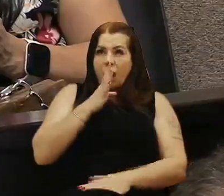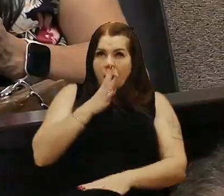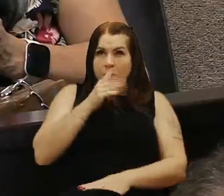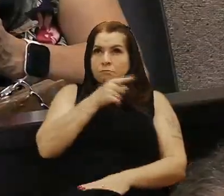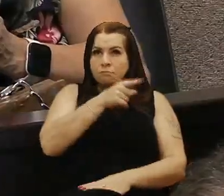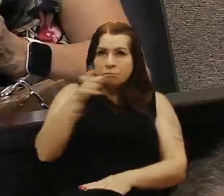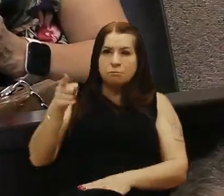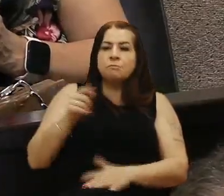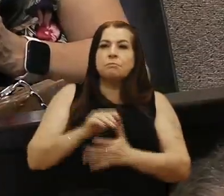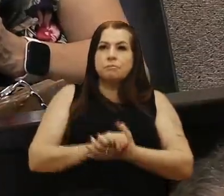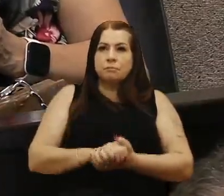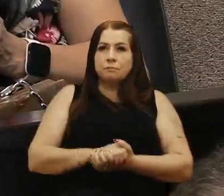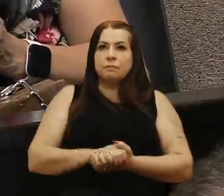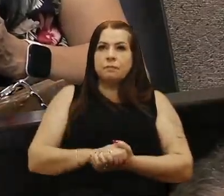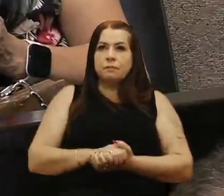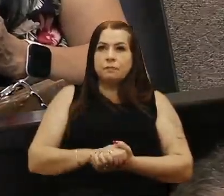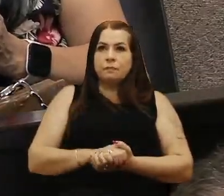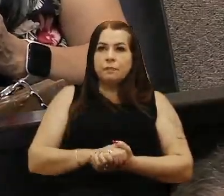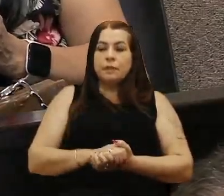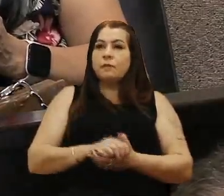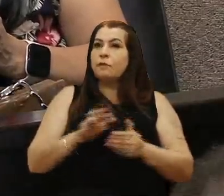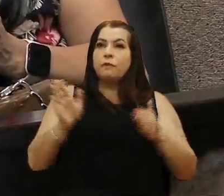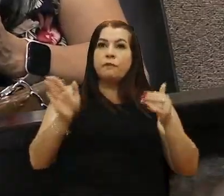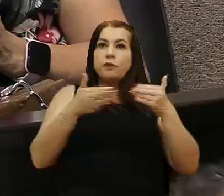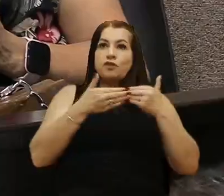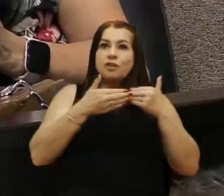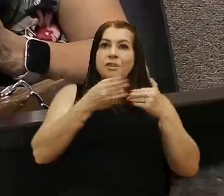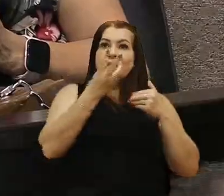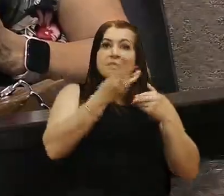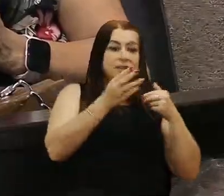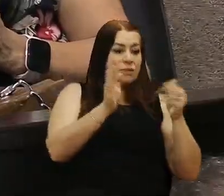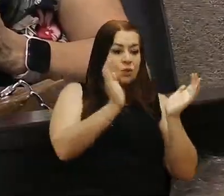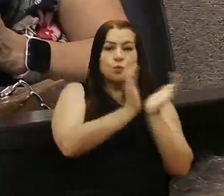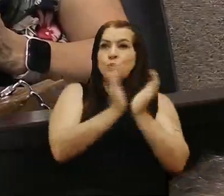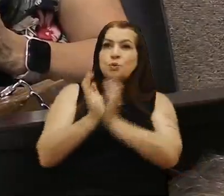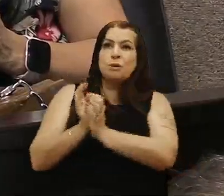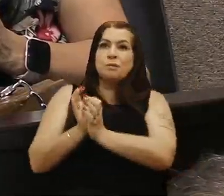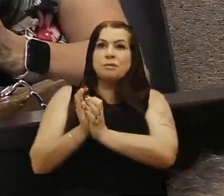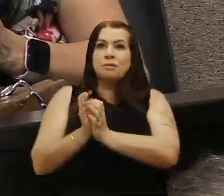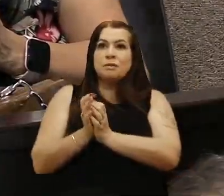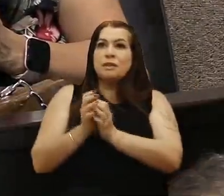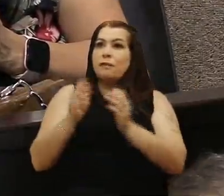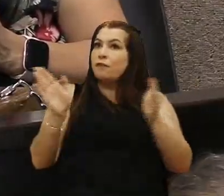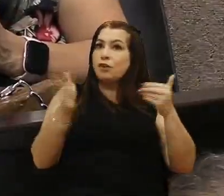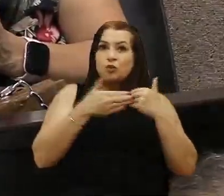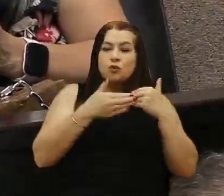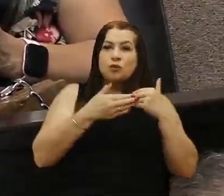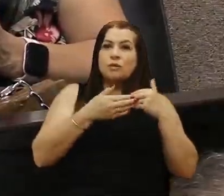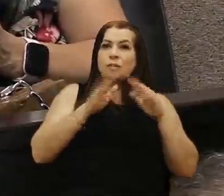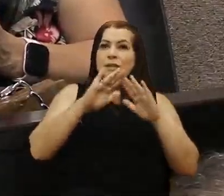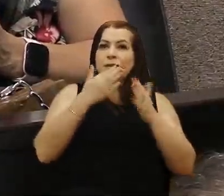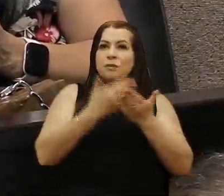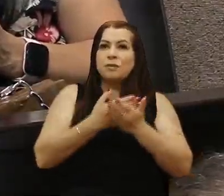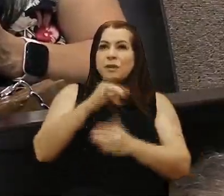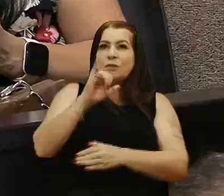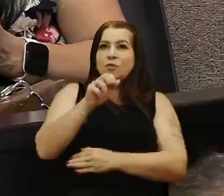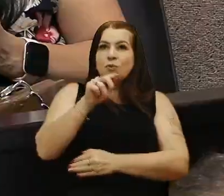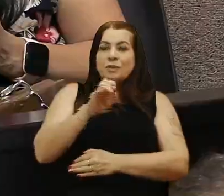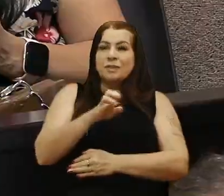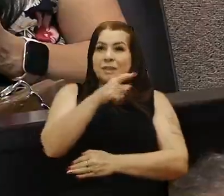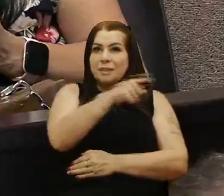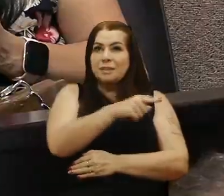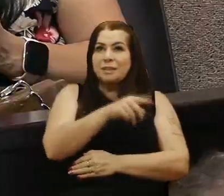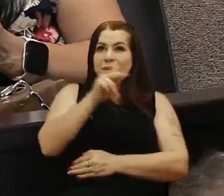senhoras e senhores. Foi fechado 3 turmas. Fechou 3 turmas na escola José Bonifácio,